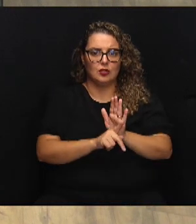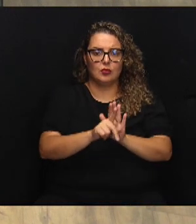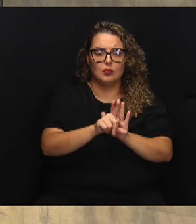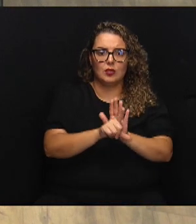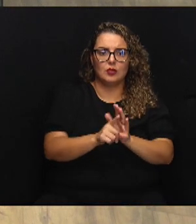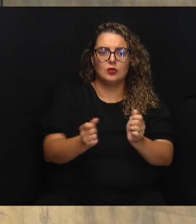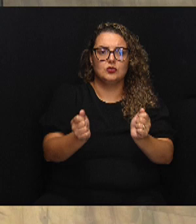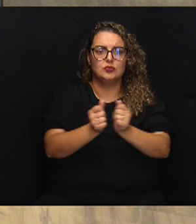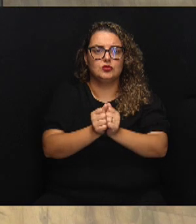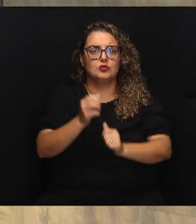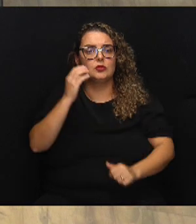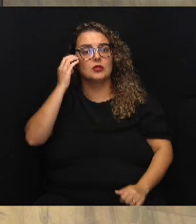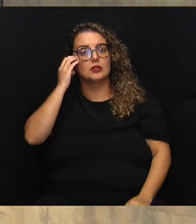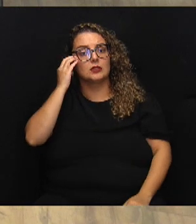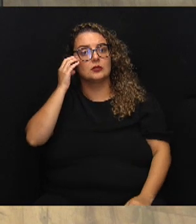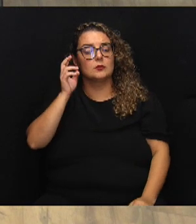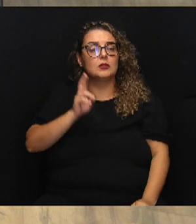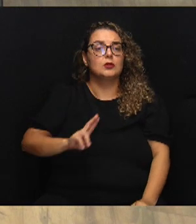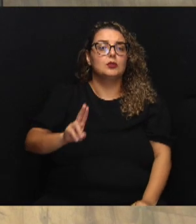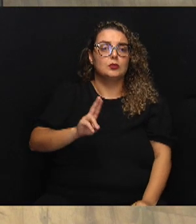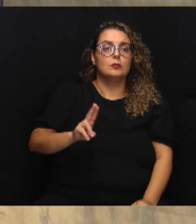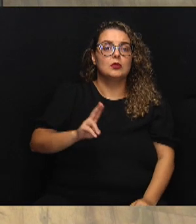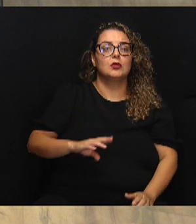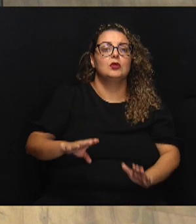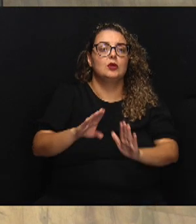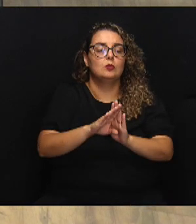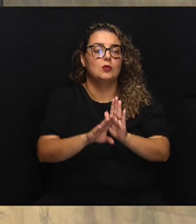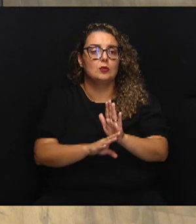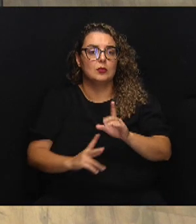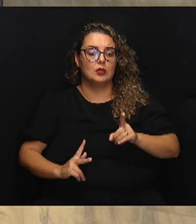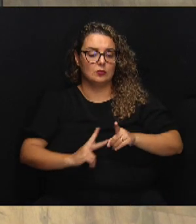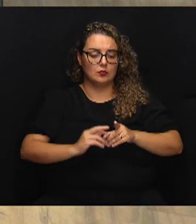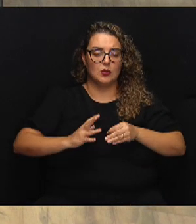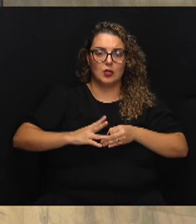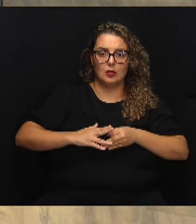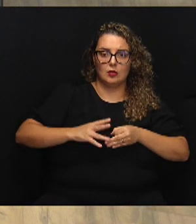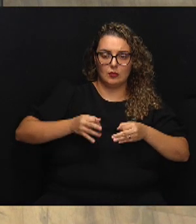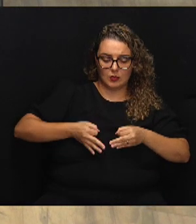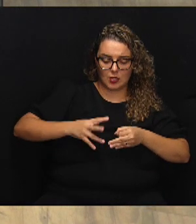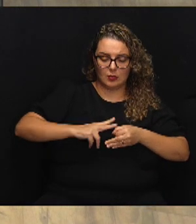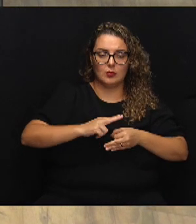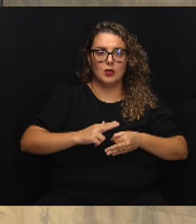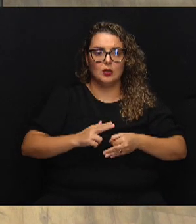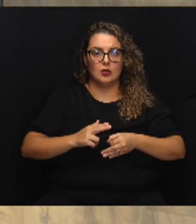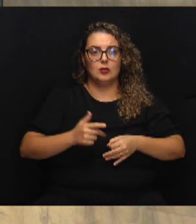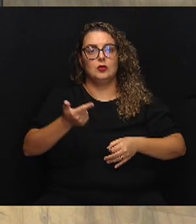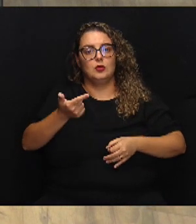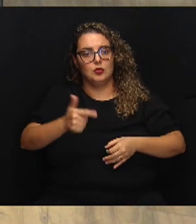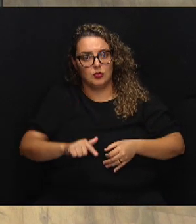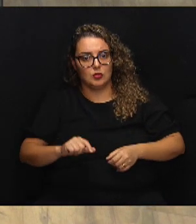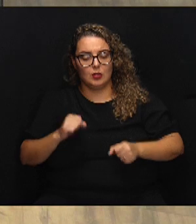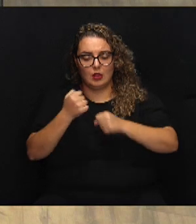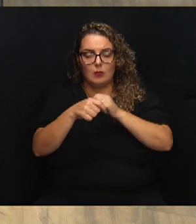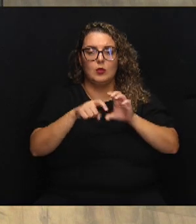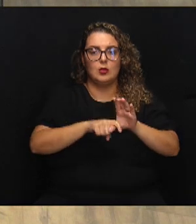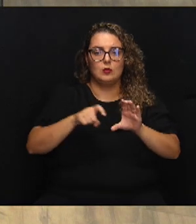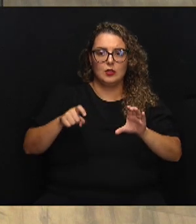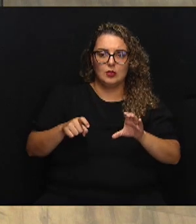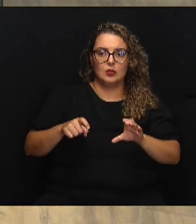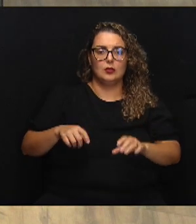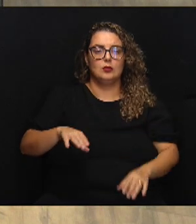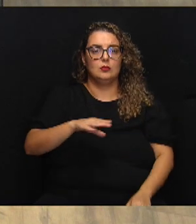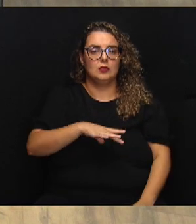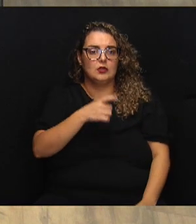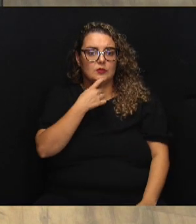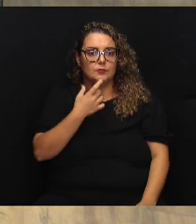Luiz Cirilo sobre a implementação do programa de castração contínua de animais dos protetores independentes aqui do município